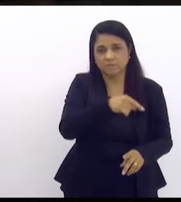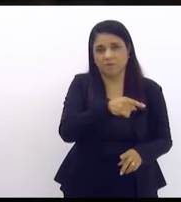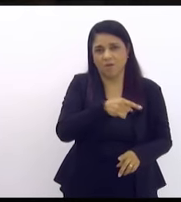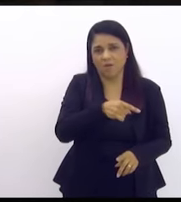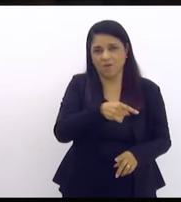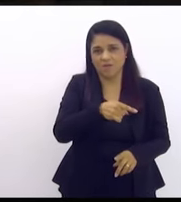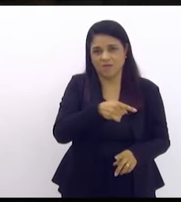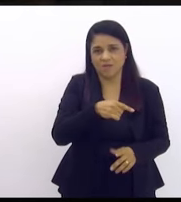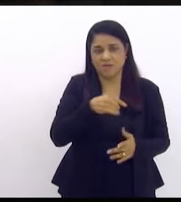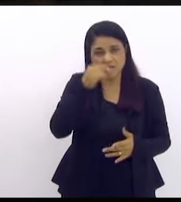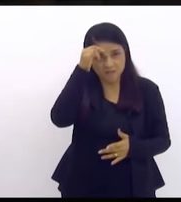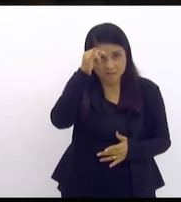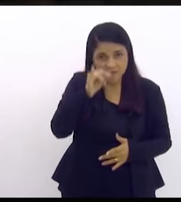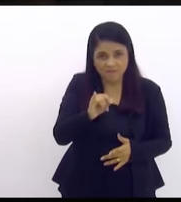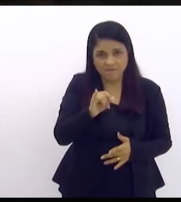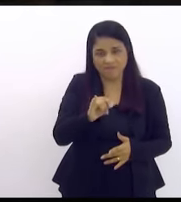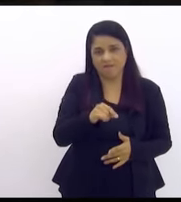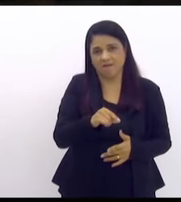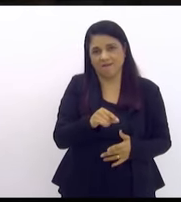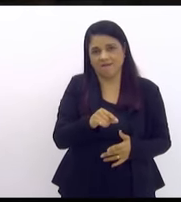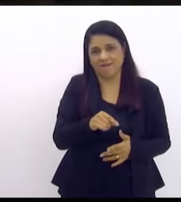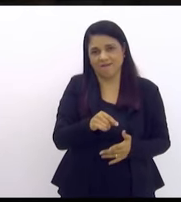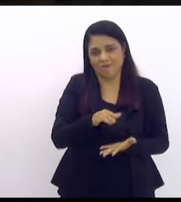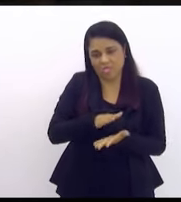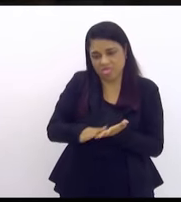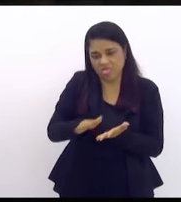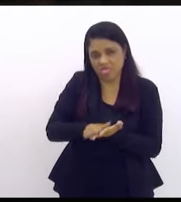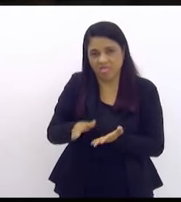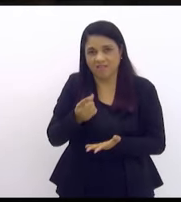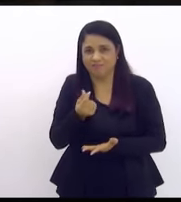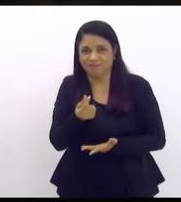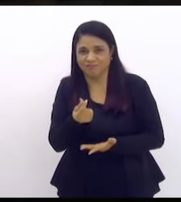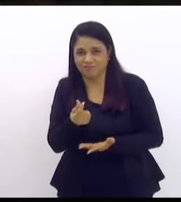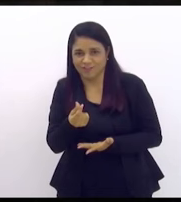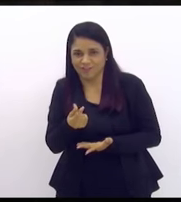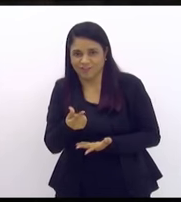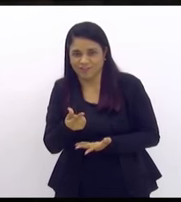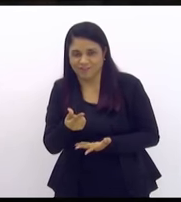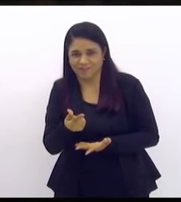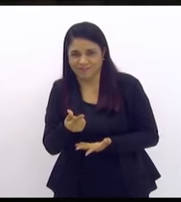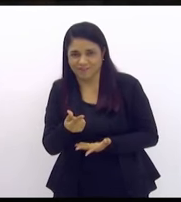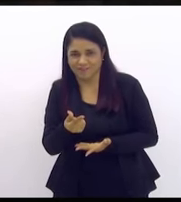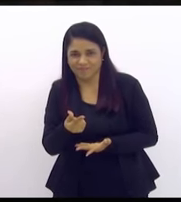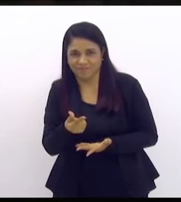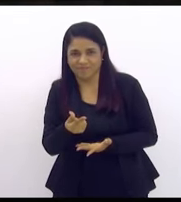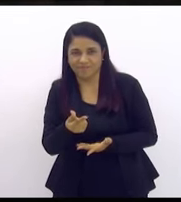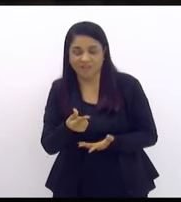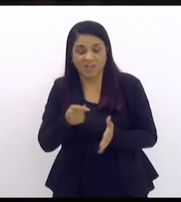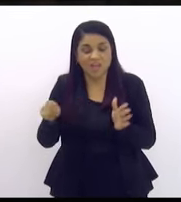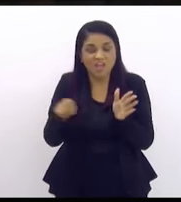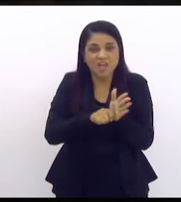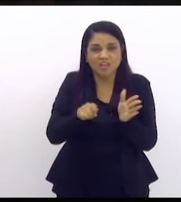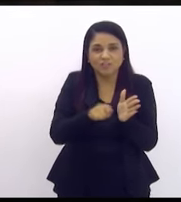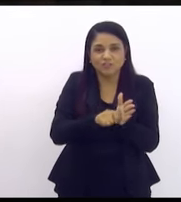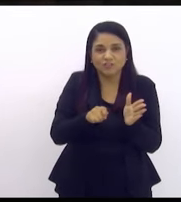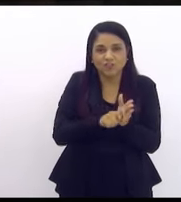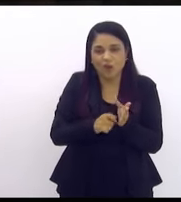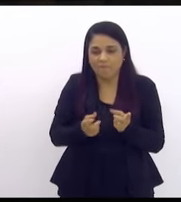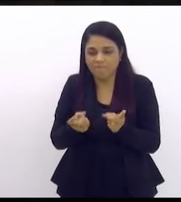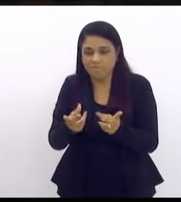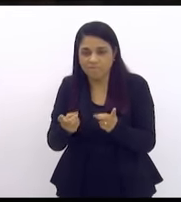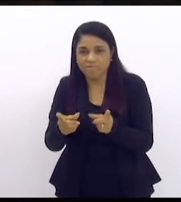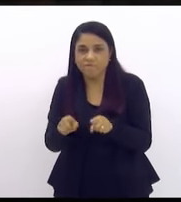as lavagens de dinheiro e as rotas que entram, a droga em grande quantidade e as